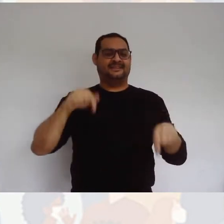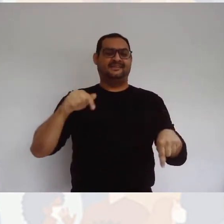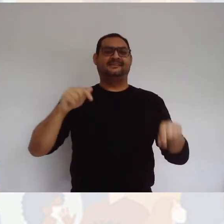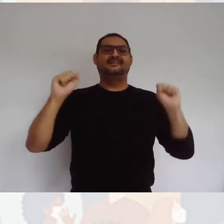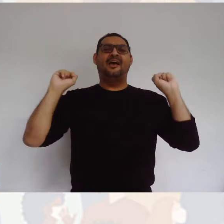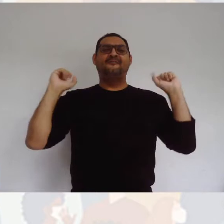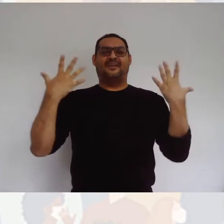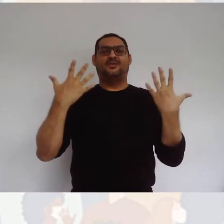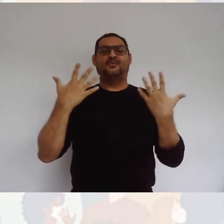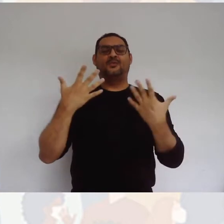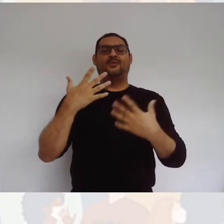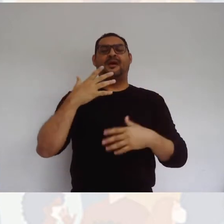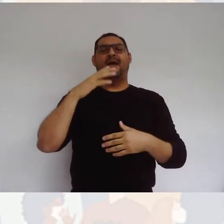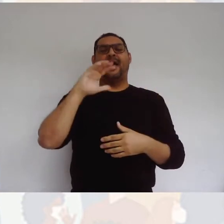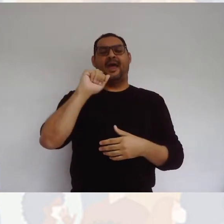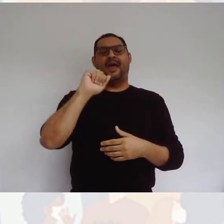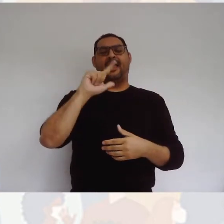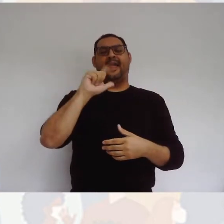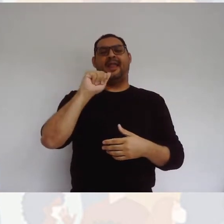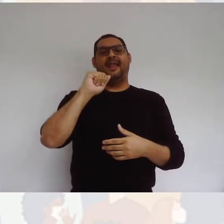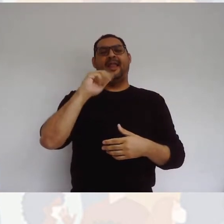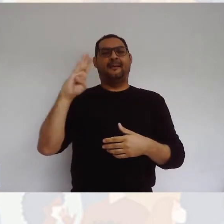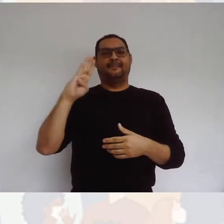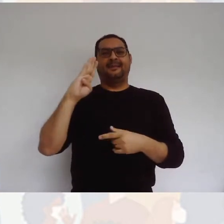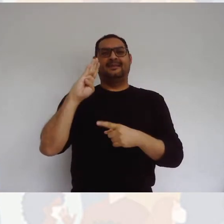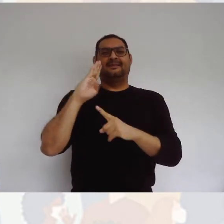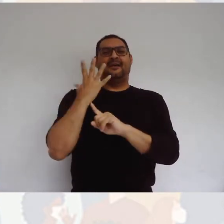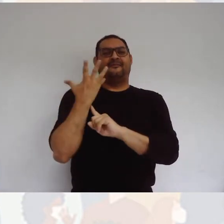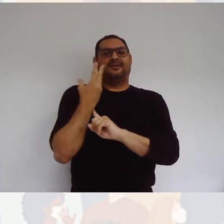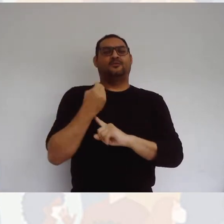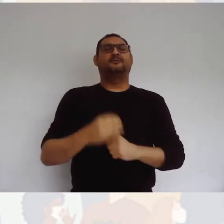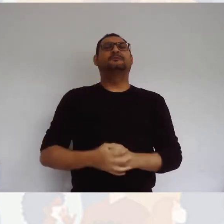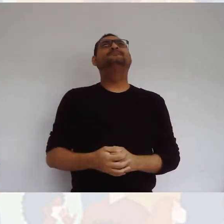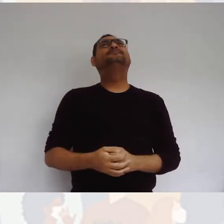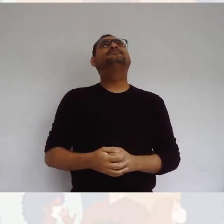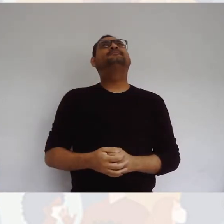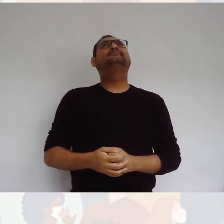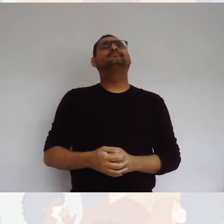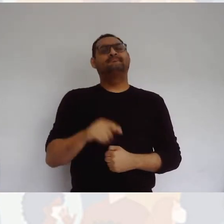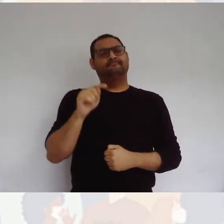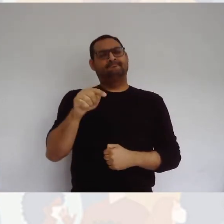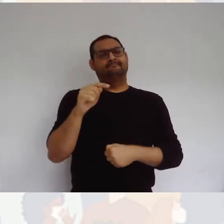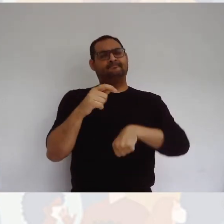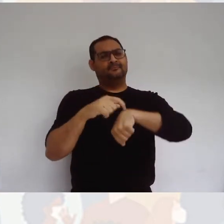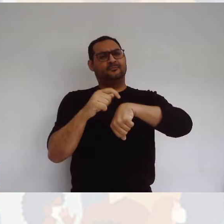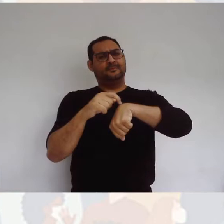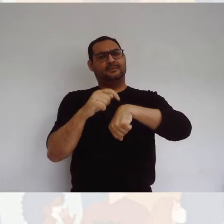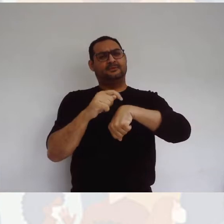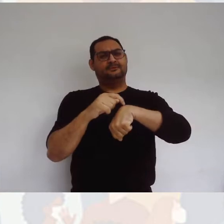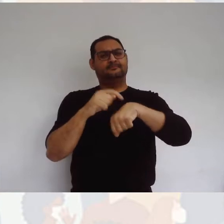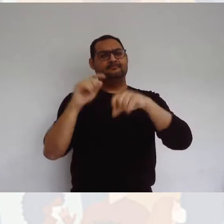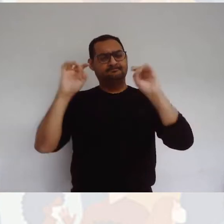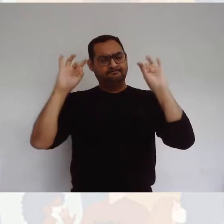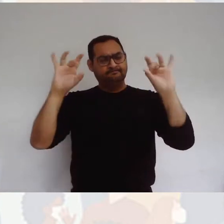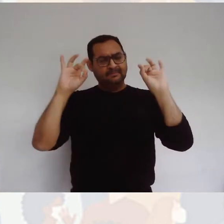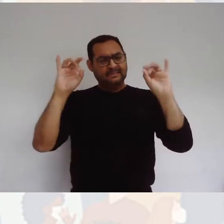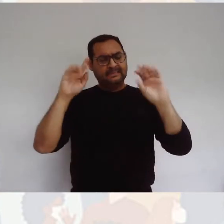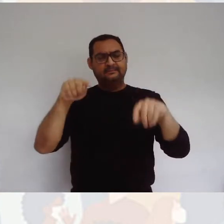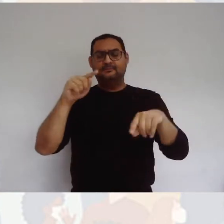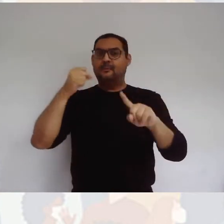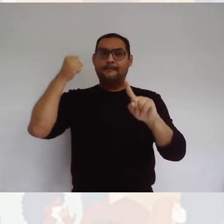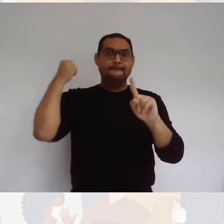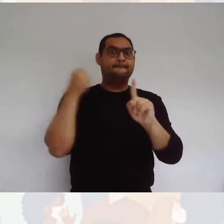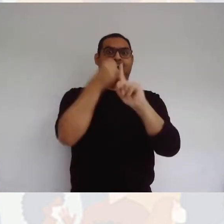da ALAB, e nesse momento específico, nesse momento crucial do Brasil, em que